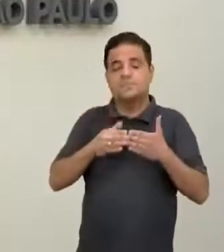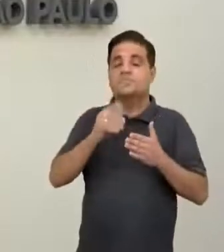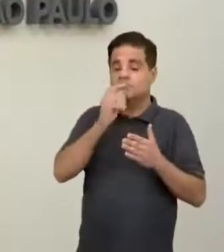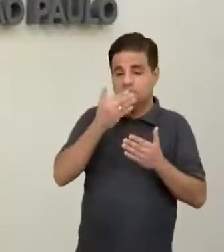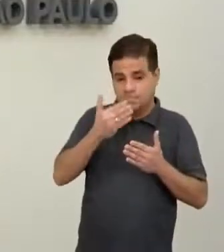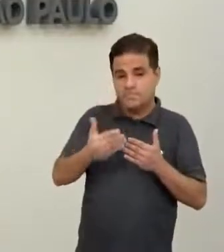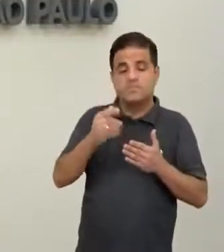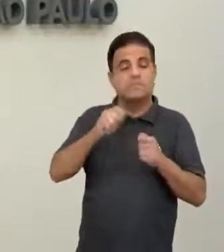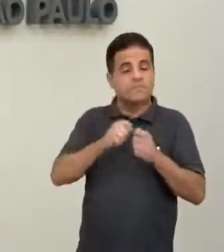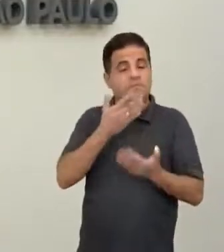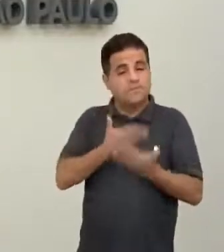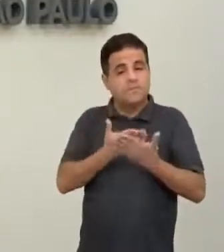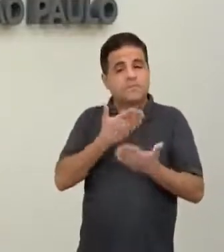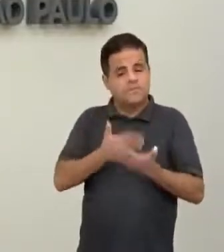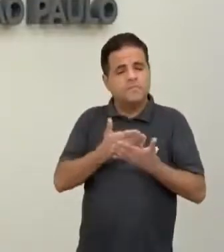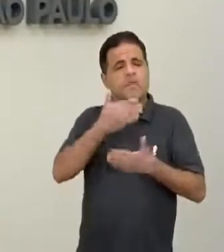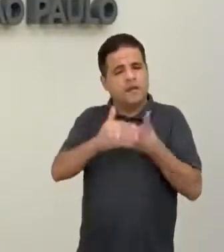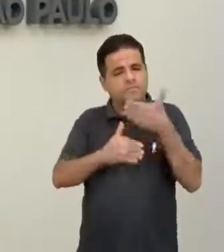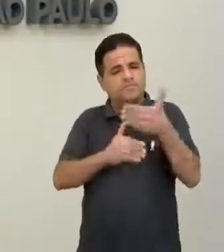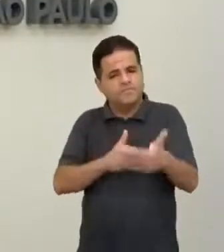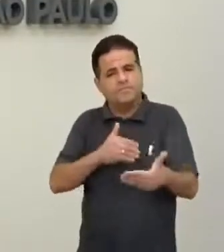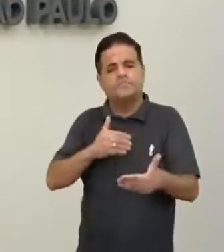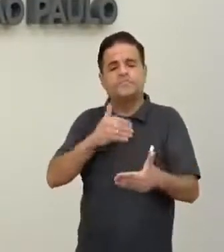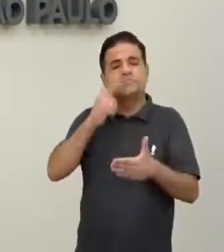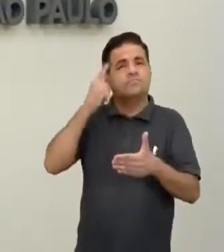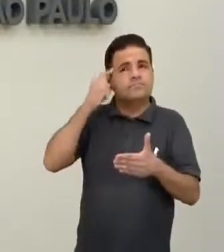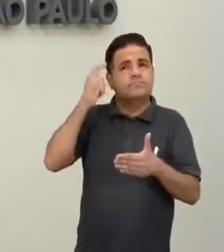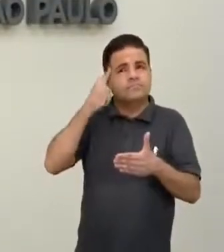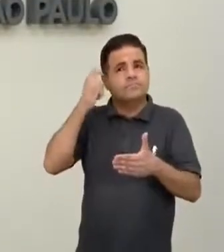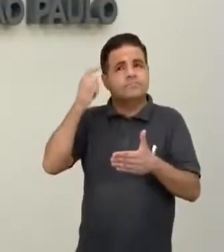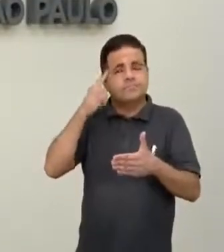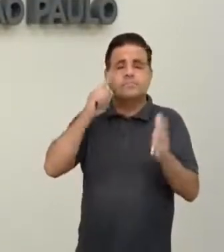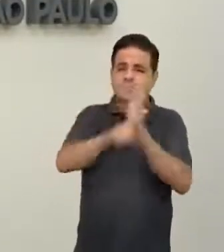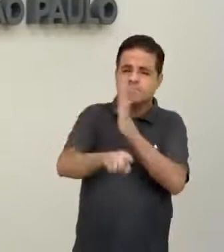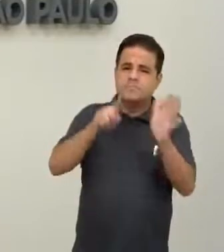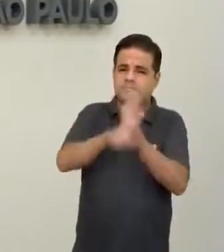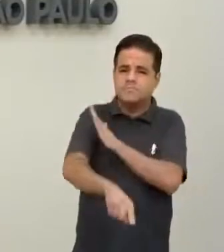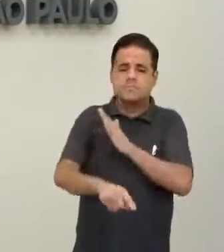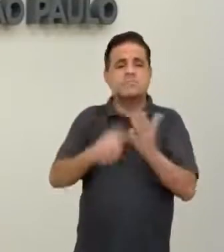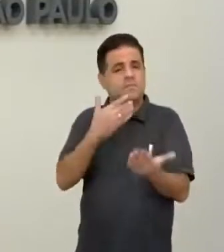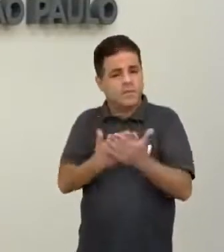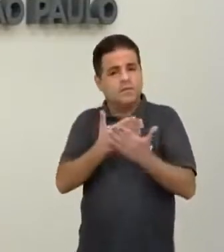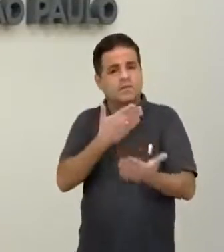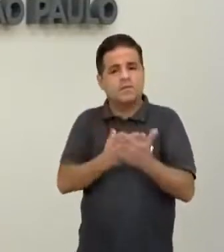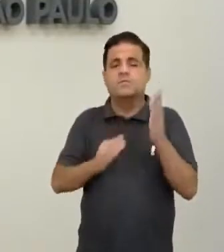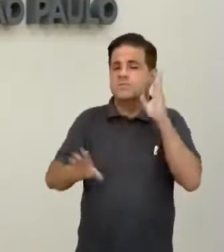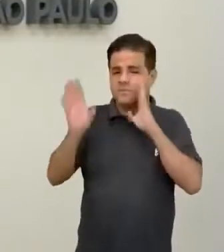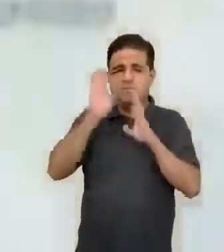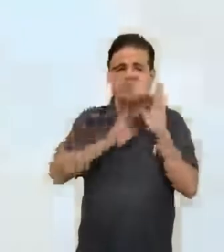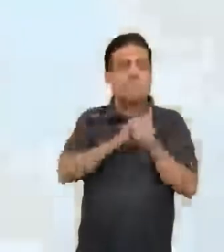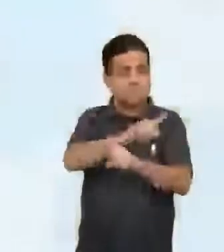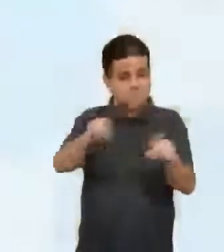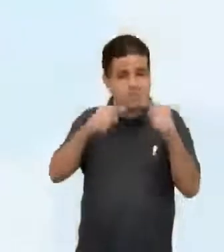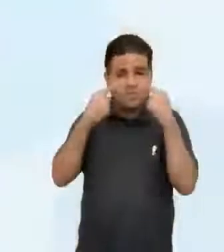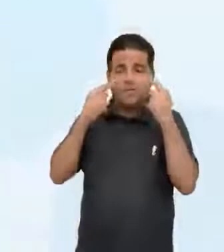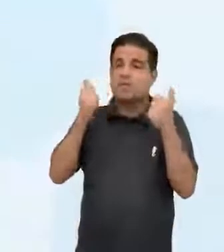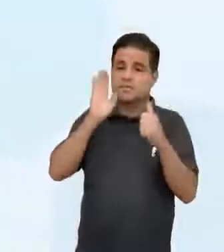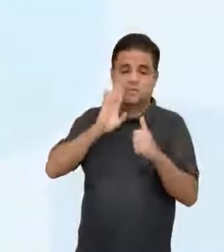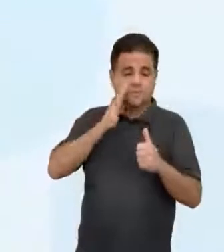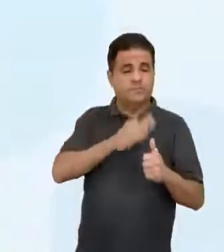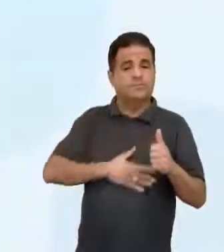aula. Mas, na medida do possível, com muito treino, com muita ajuda, a gente consegue fazer uns textos até legais. Vamos ver se vocês gostam desse. Olha na